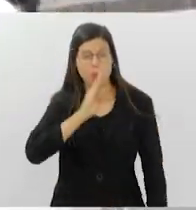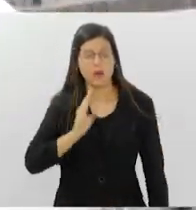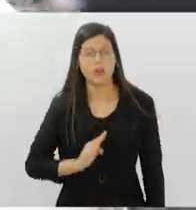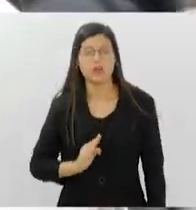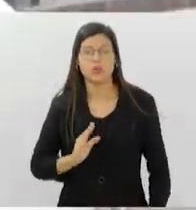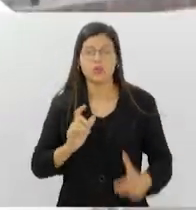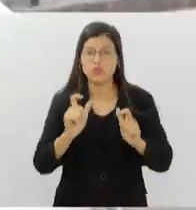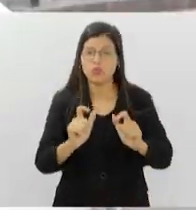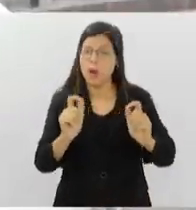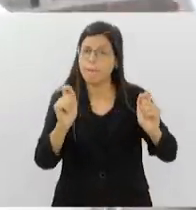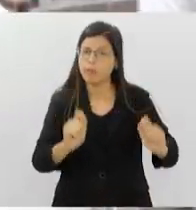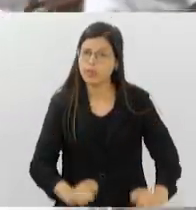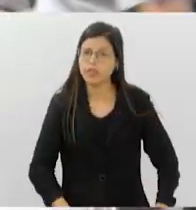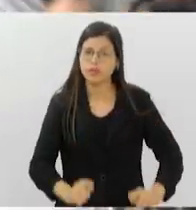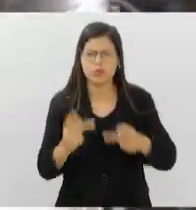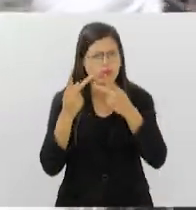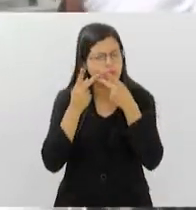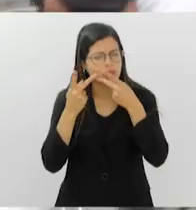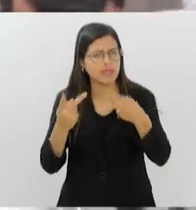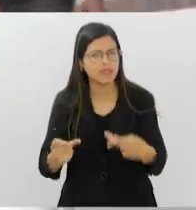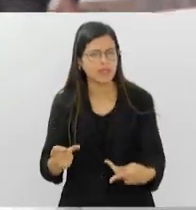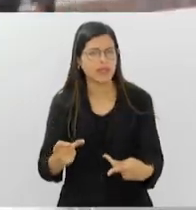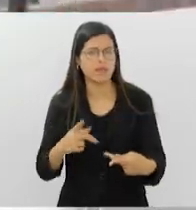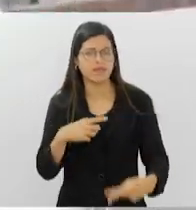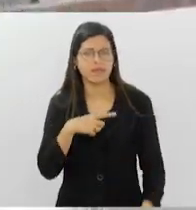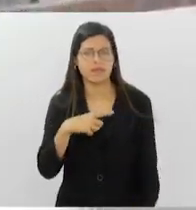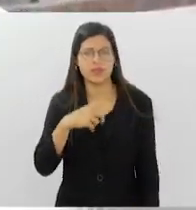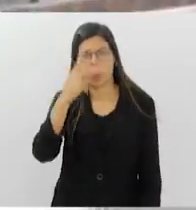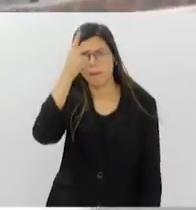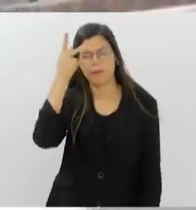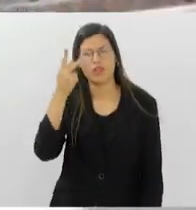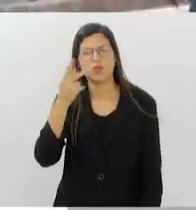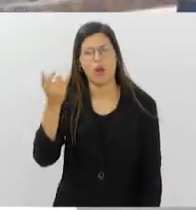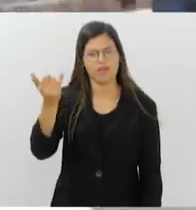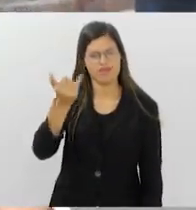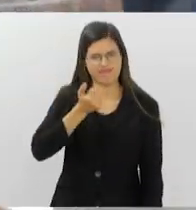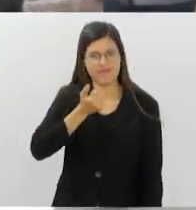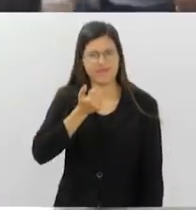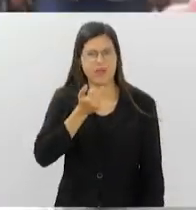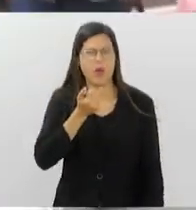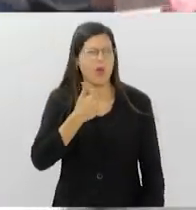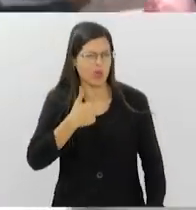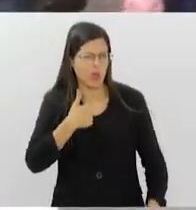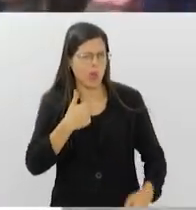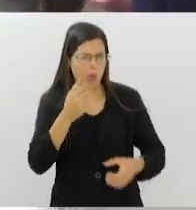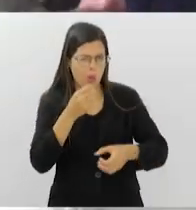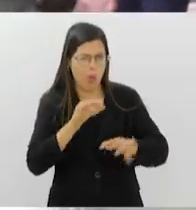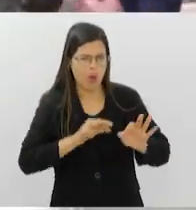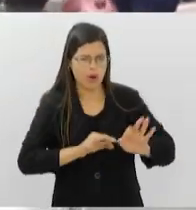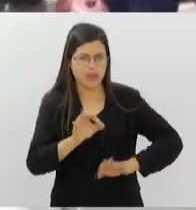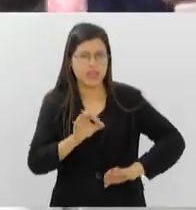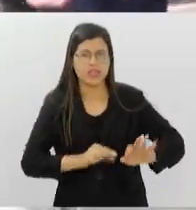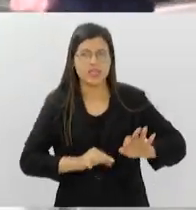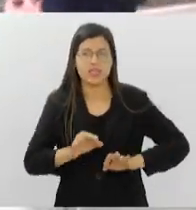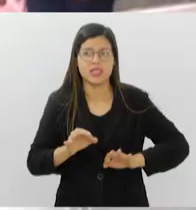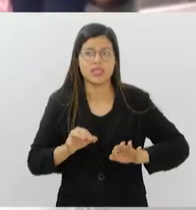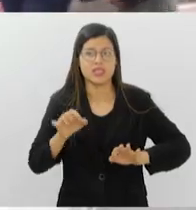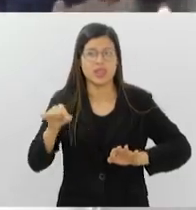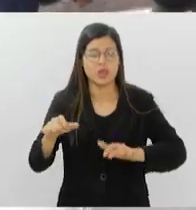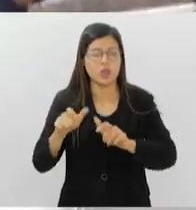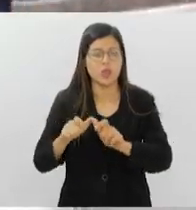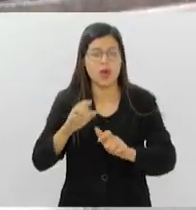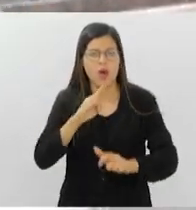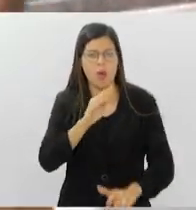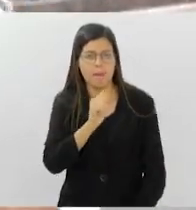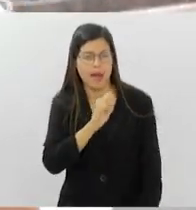possível de ir houve uma vez uma pessoa que me disse quando eu organizei uma edição na Babilônia